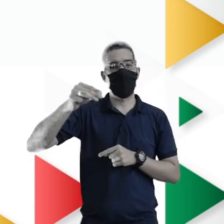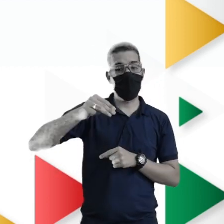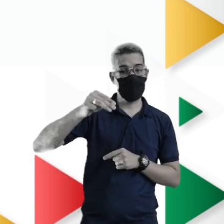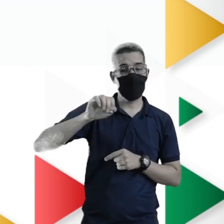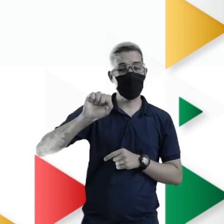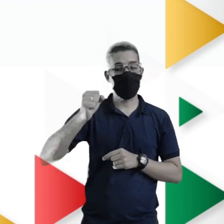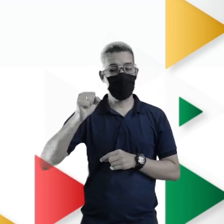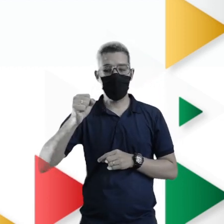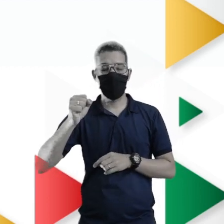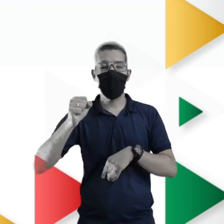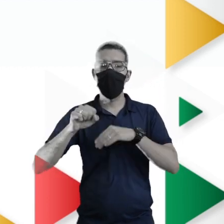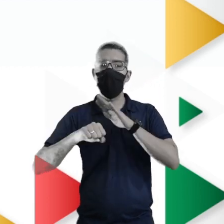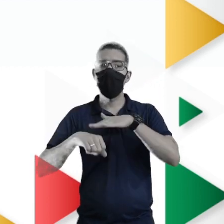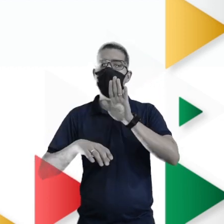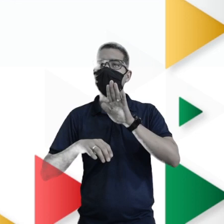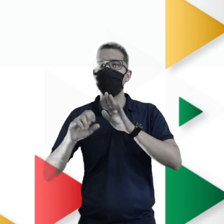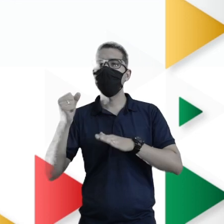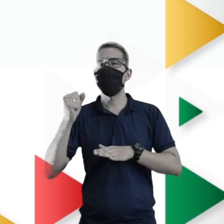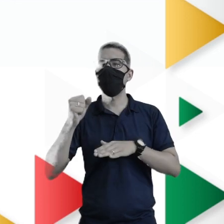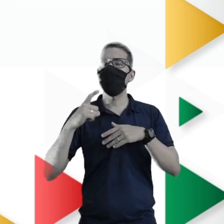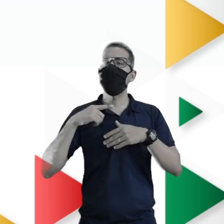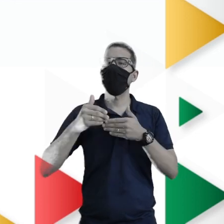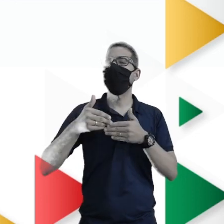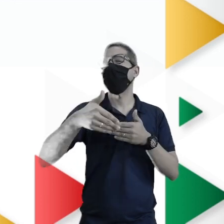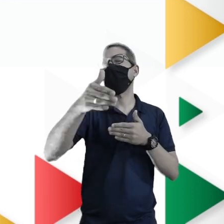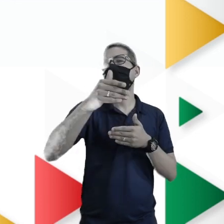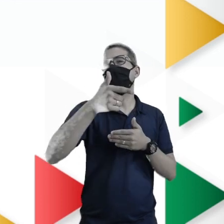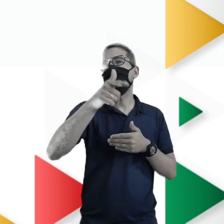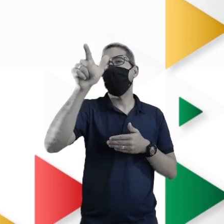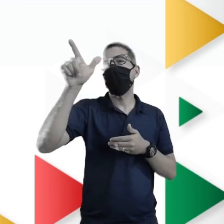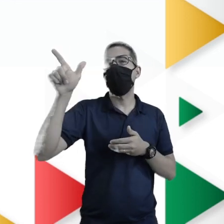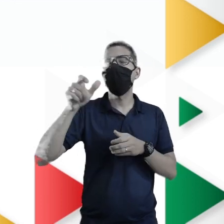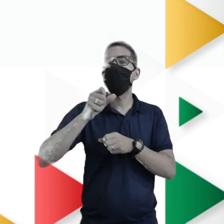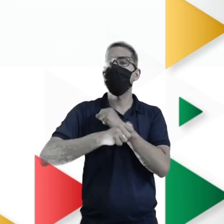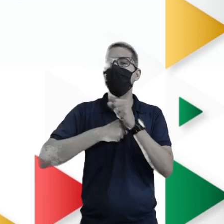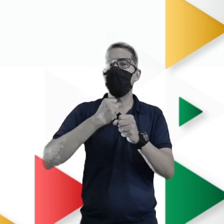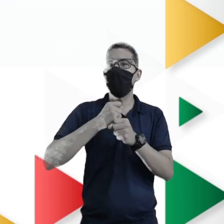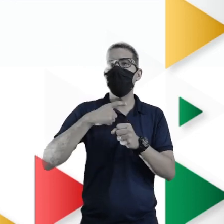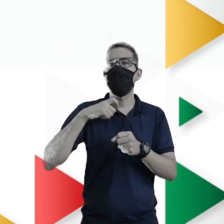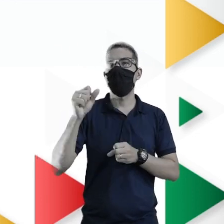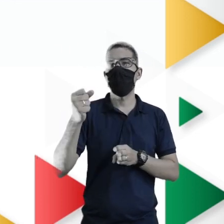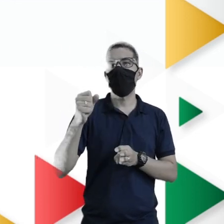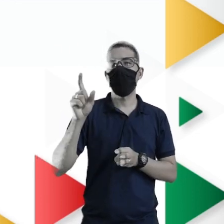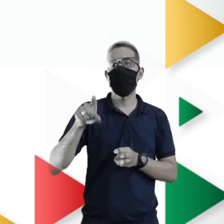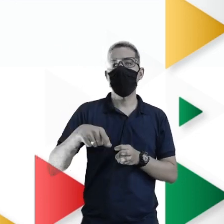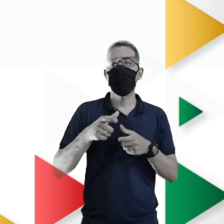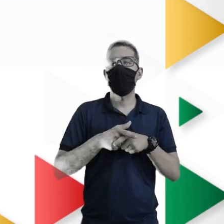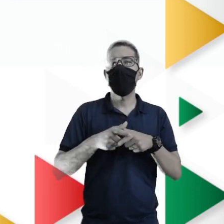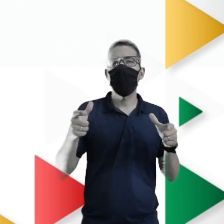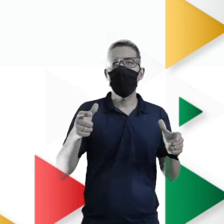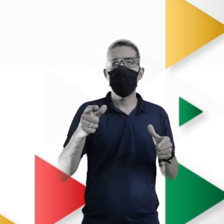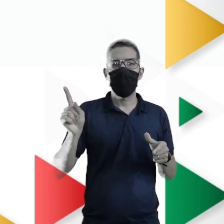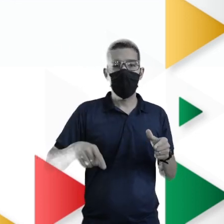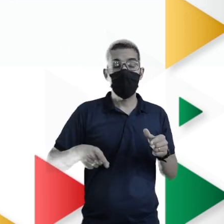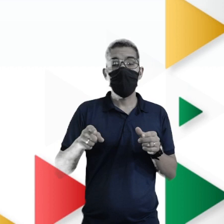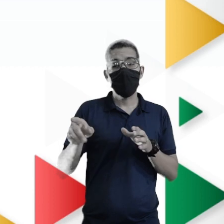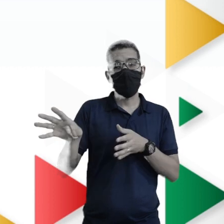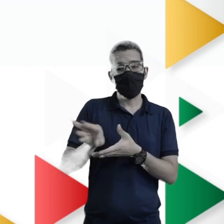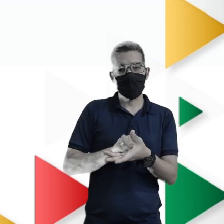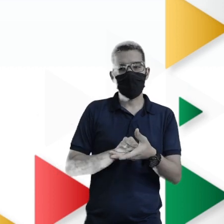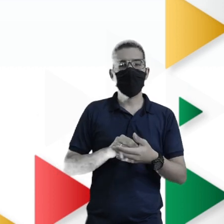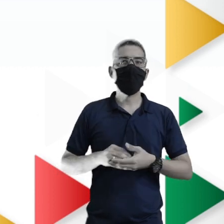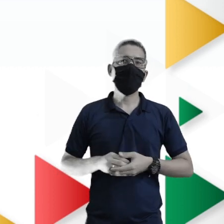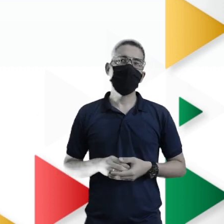referenciado em segundo, quando você vai calcular lá na frente, lá nos próximos anos, as grandezas derivadas,